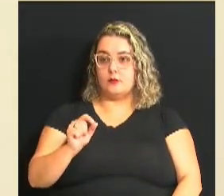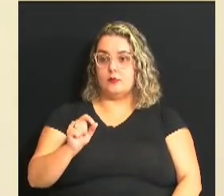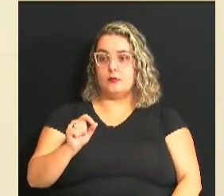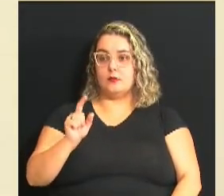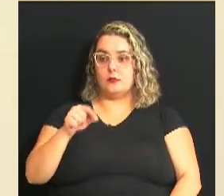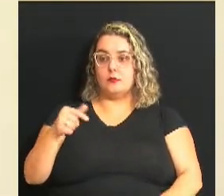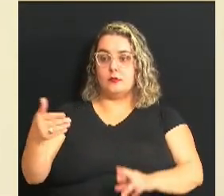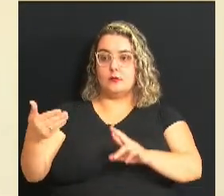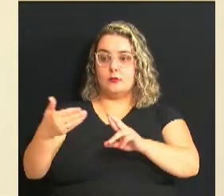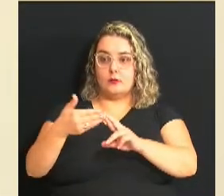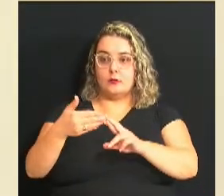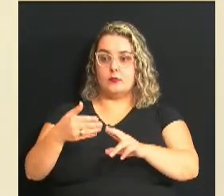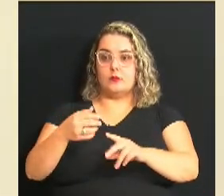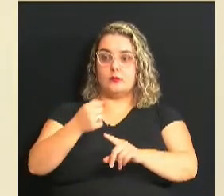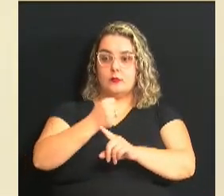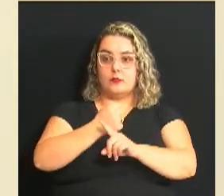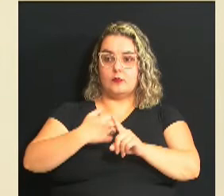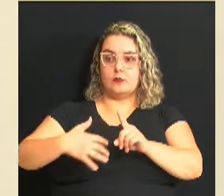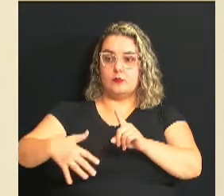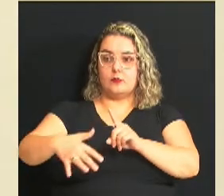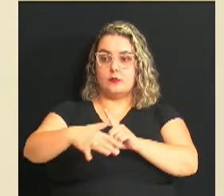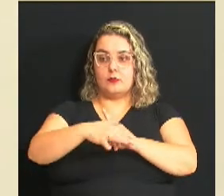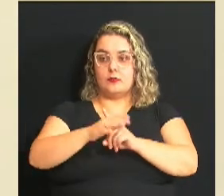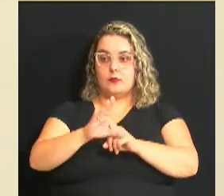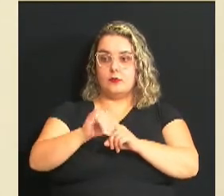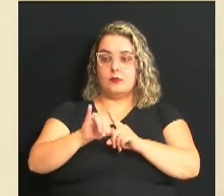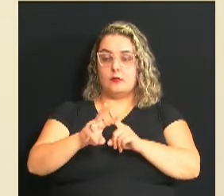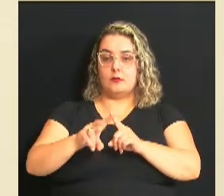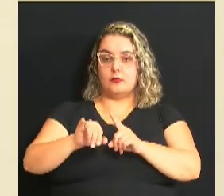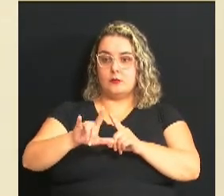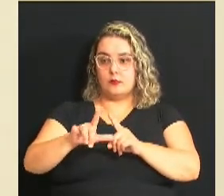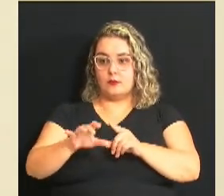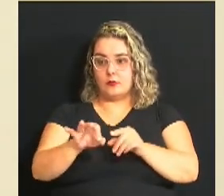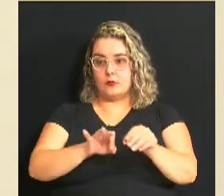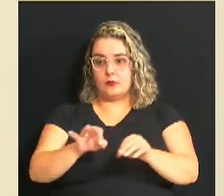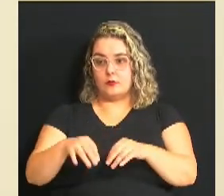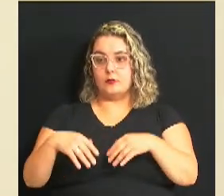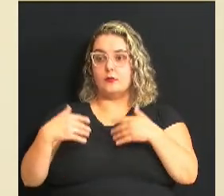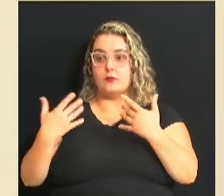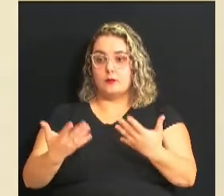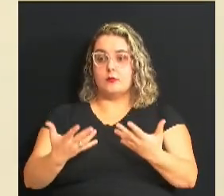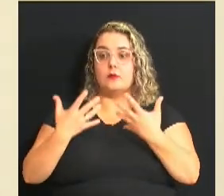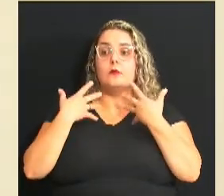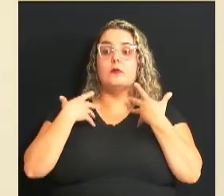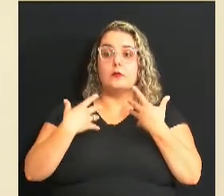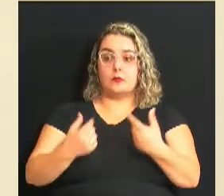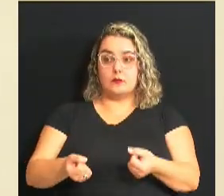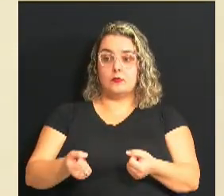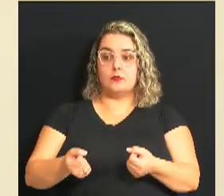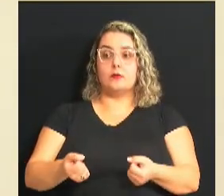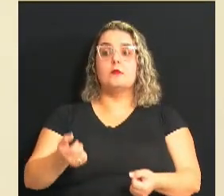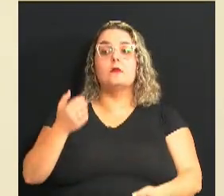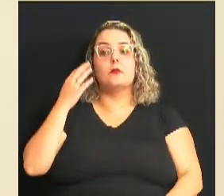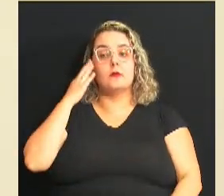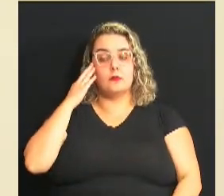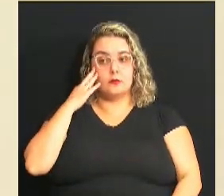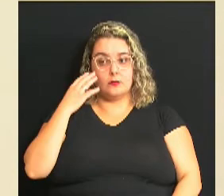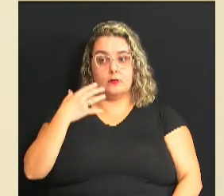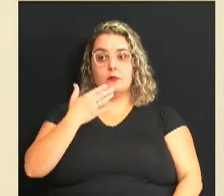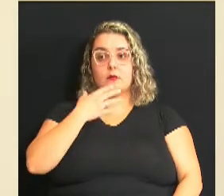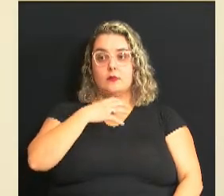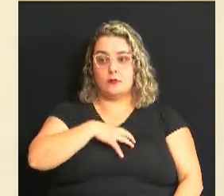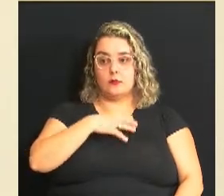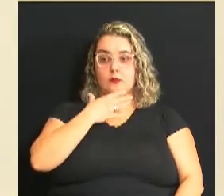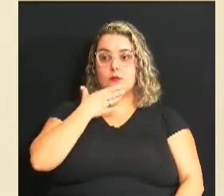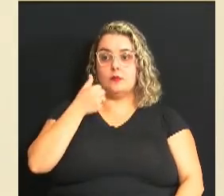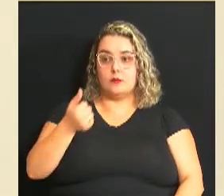da sociedade civil organizada. E nós, ainda assim, recebemos, mas a gente entende que a melhor forma